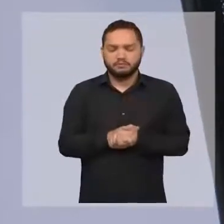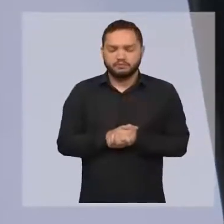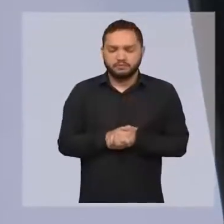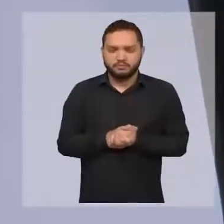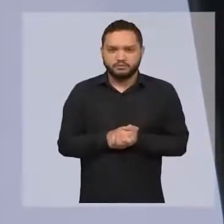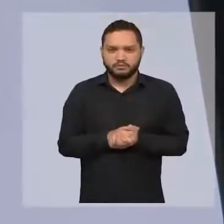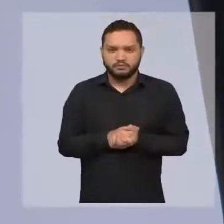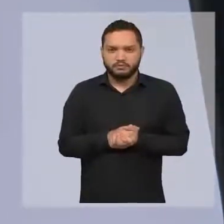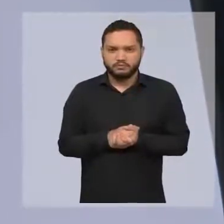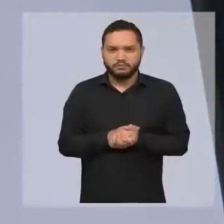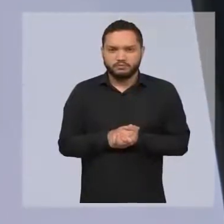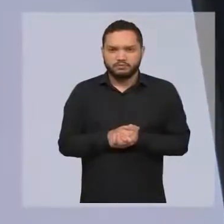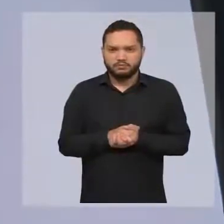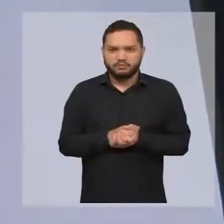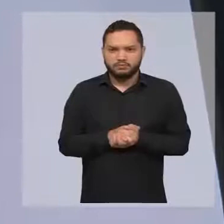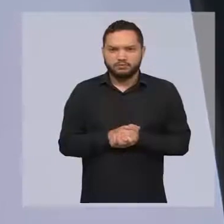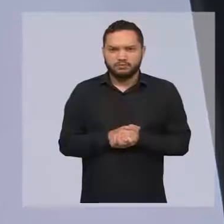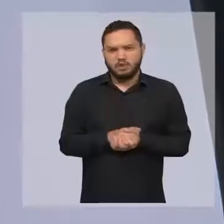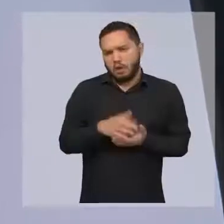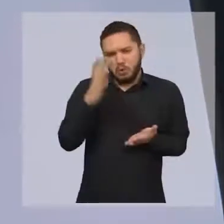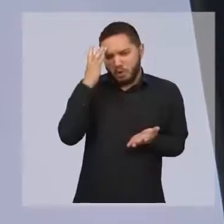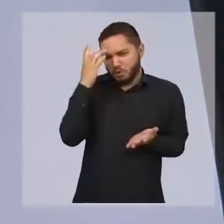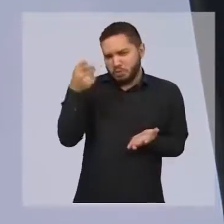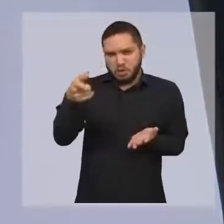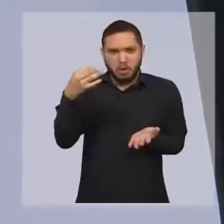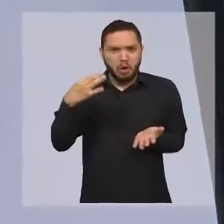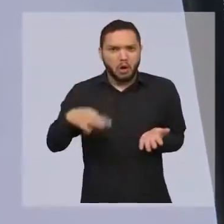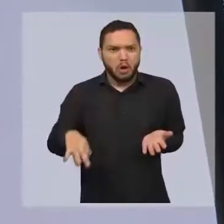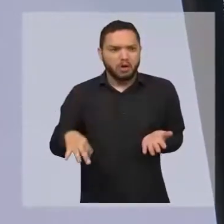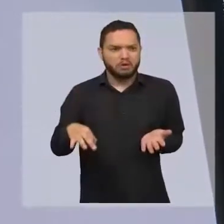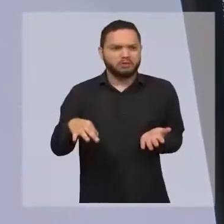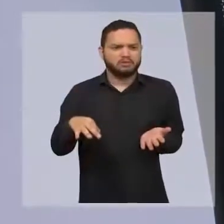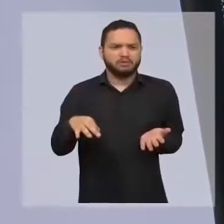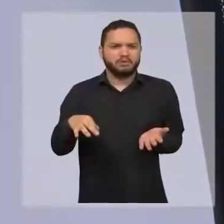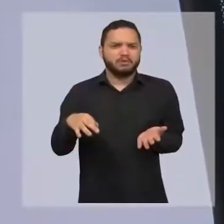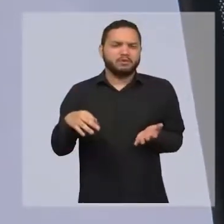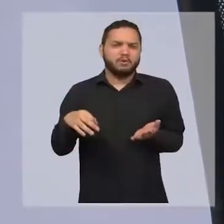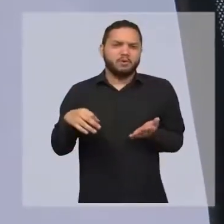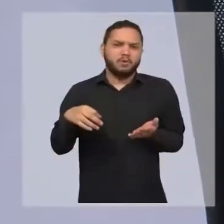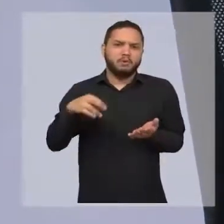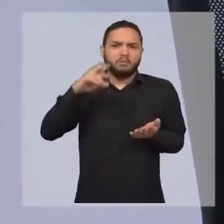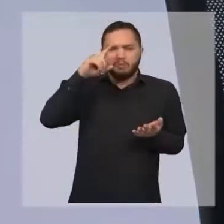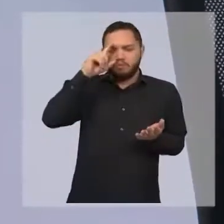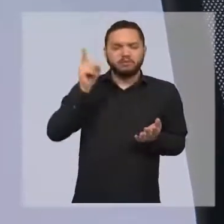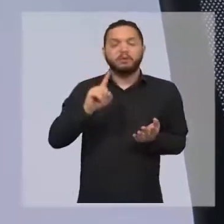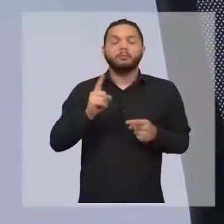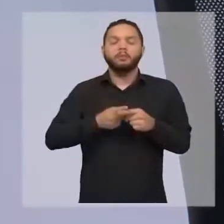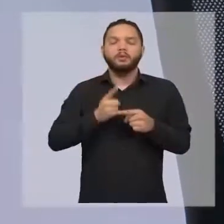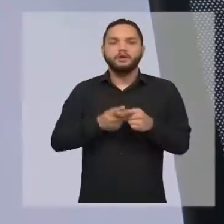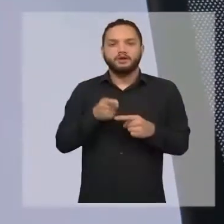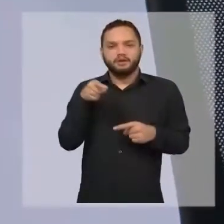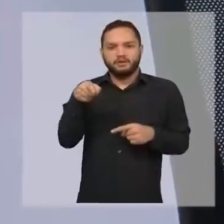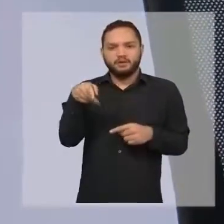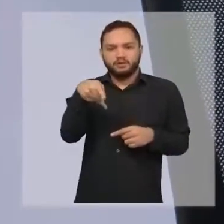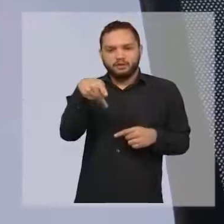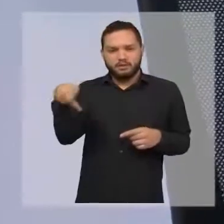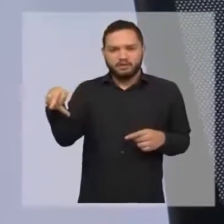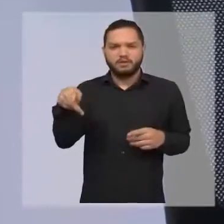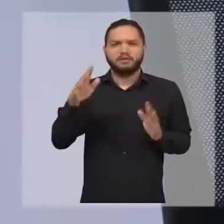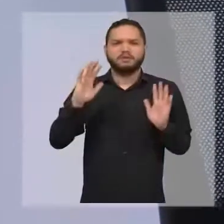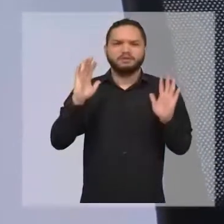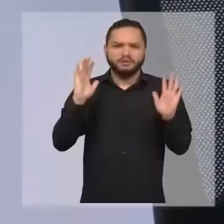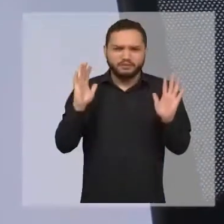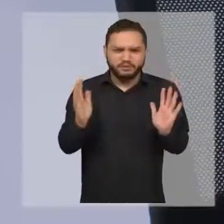acho que foi bom senso nem mau senso, porque ele passou 8 mandatos, né, como